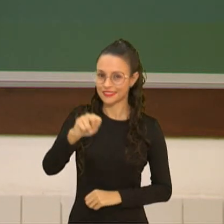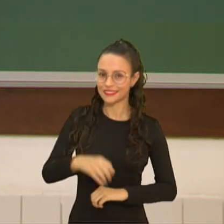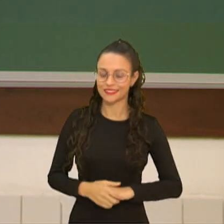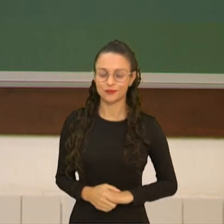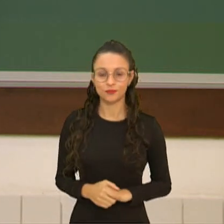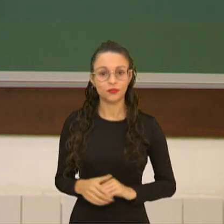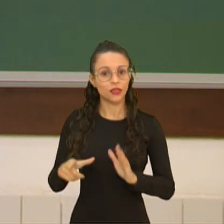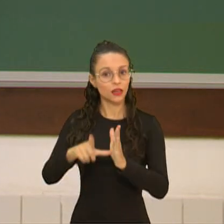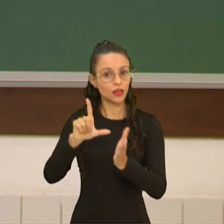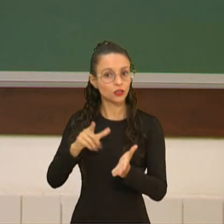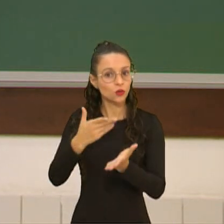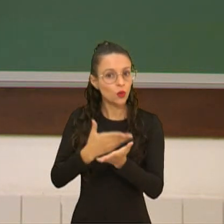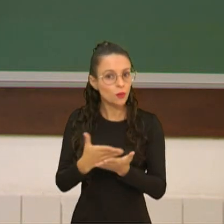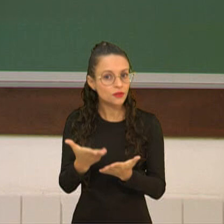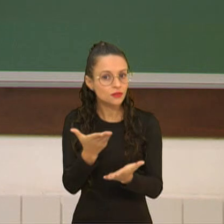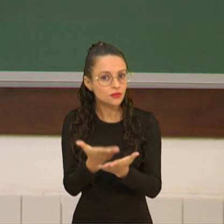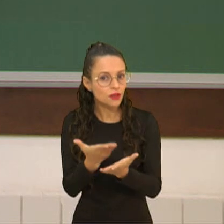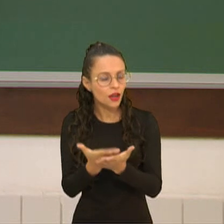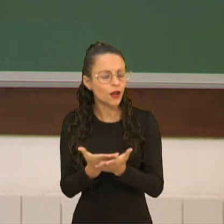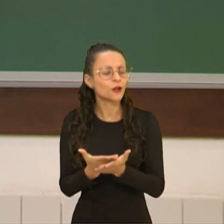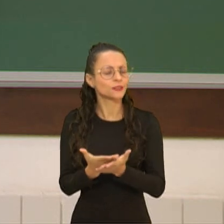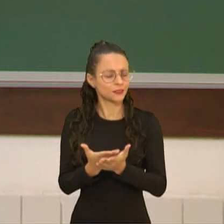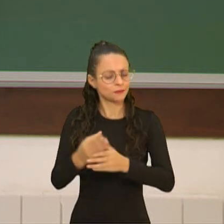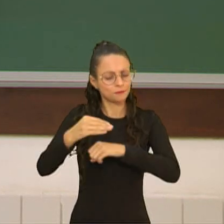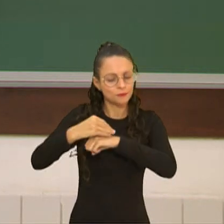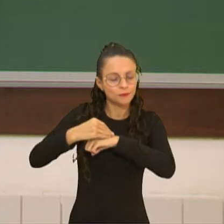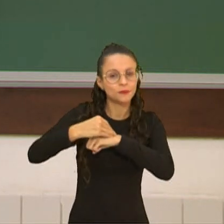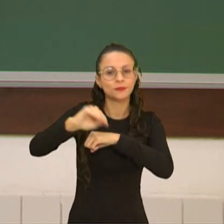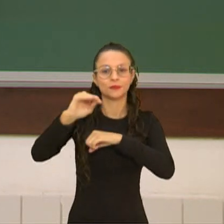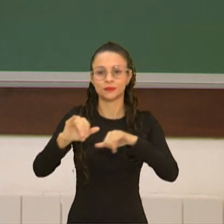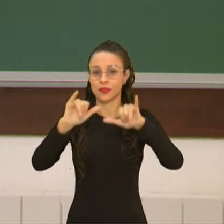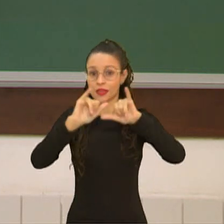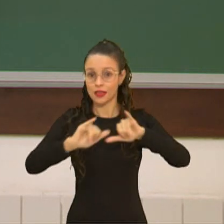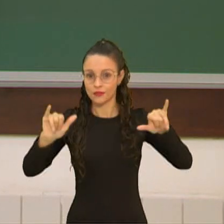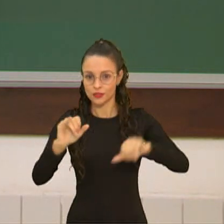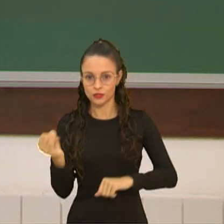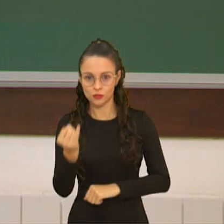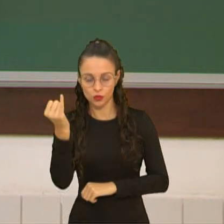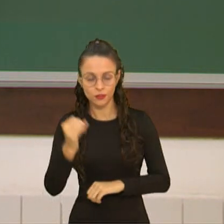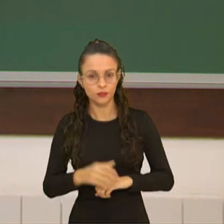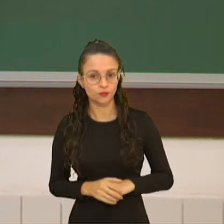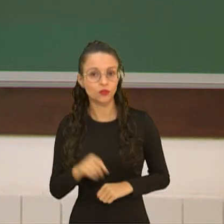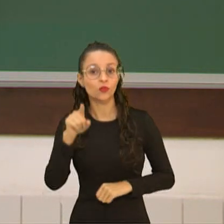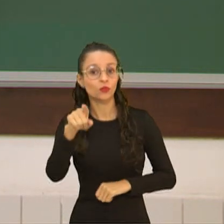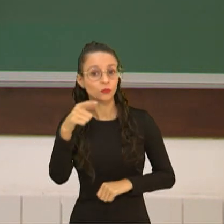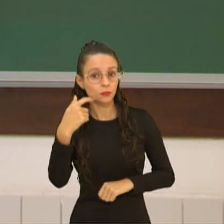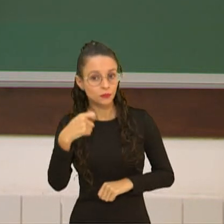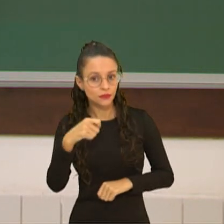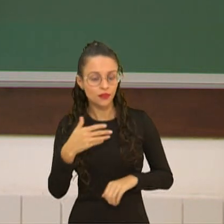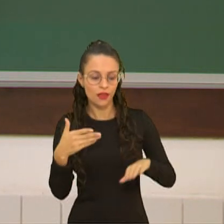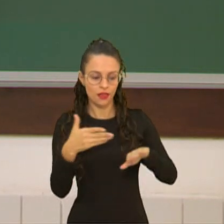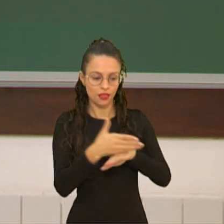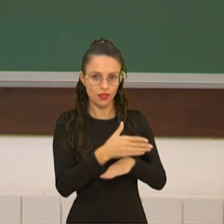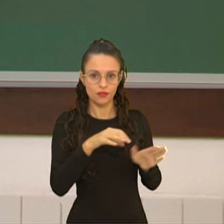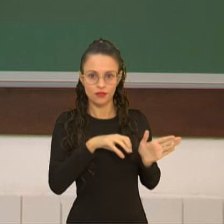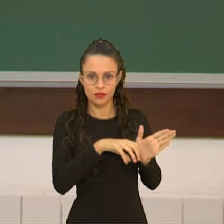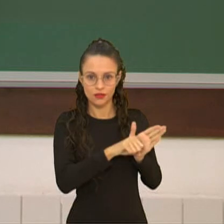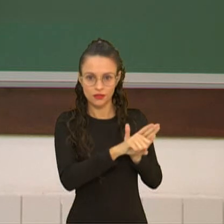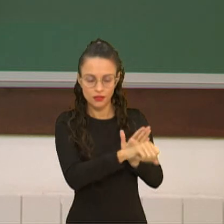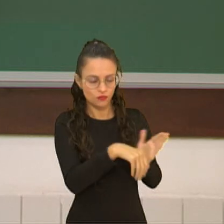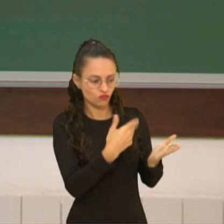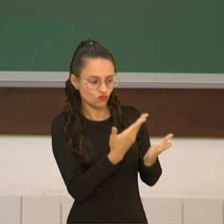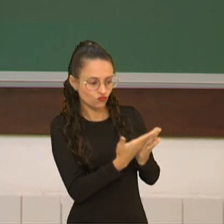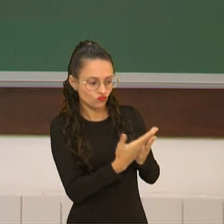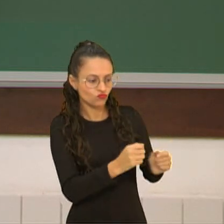antes da gente começar a nossa aula só uns recados bem importante lembrem-se de entrar no clezion